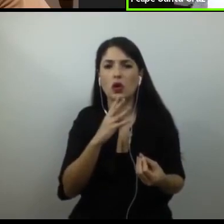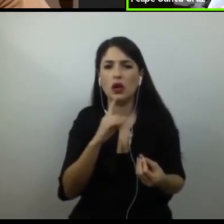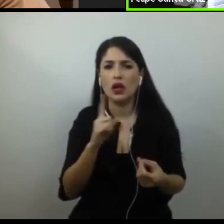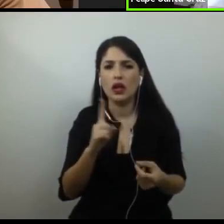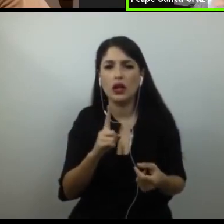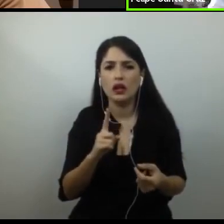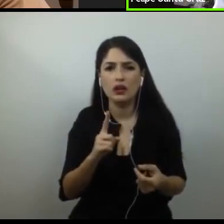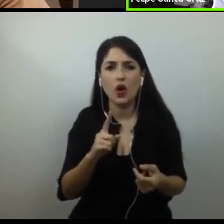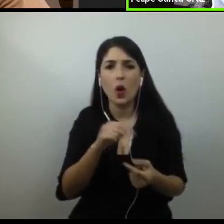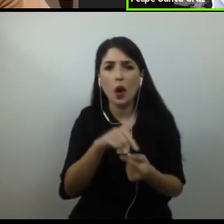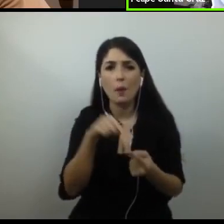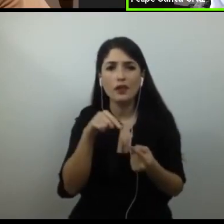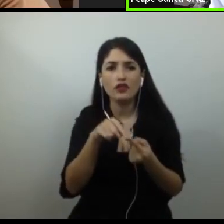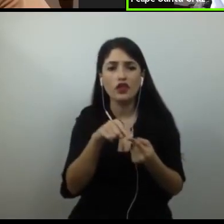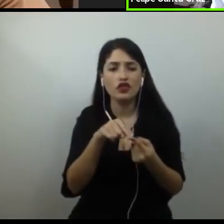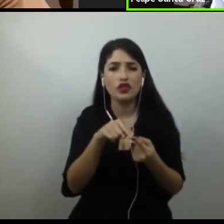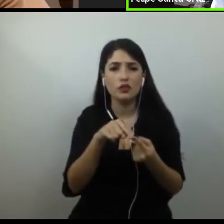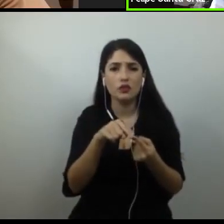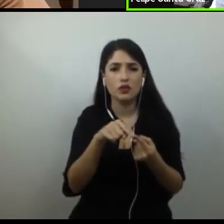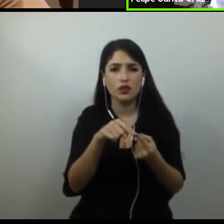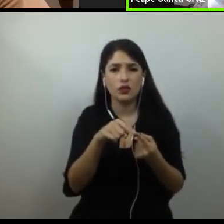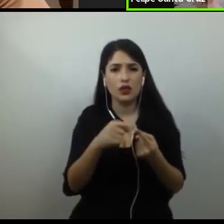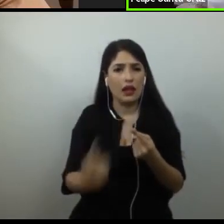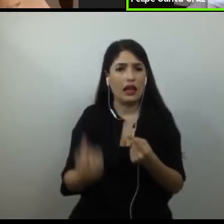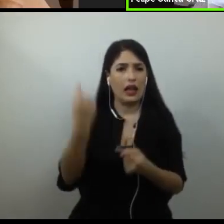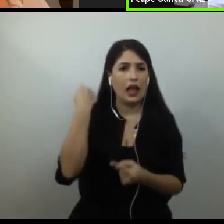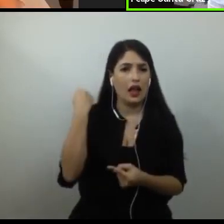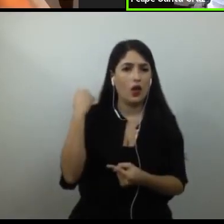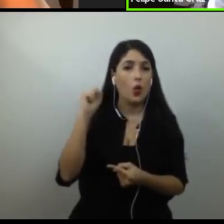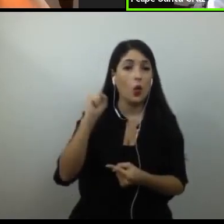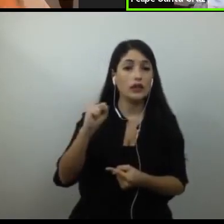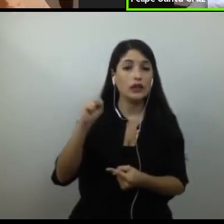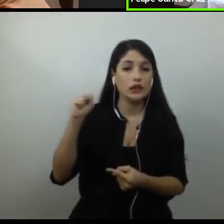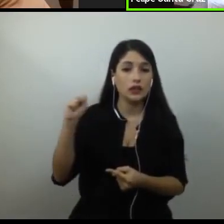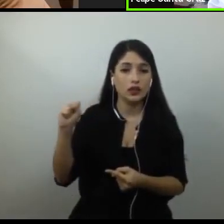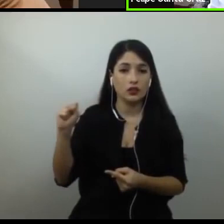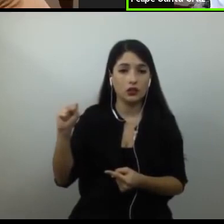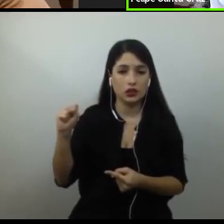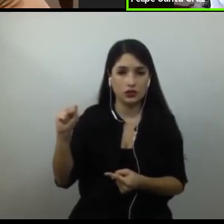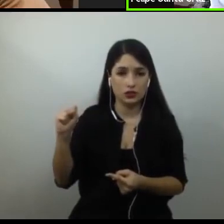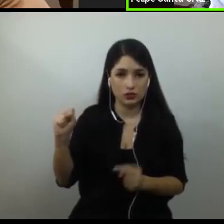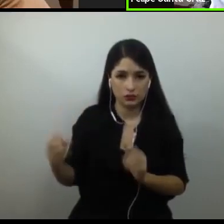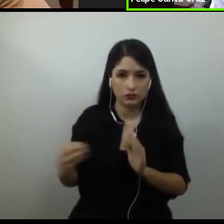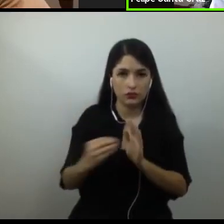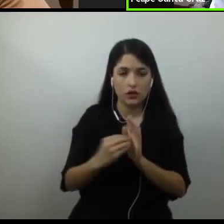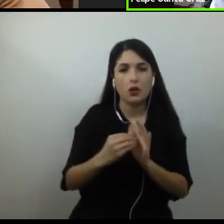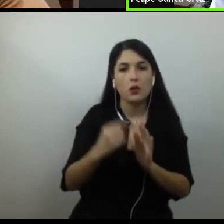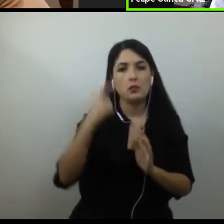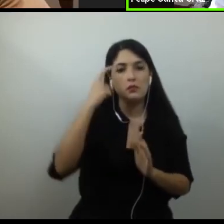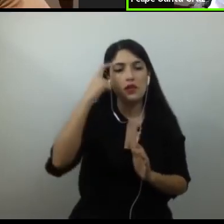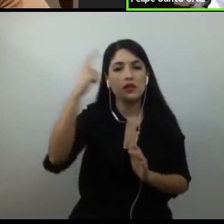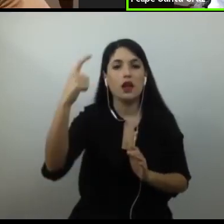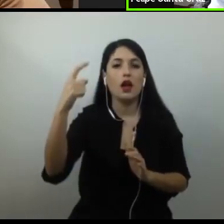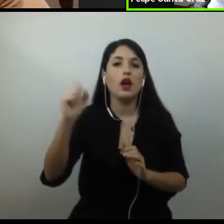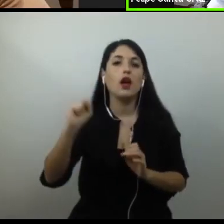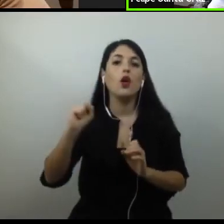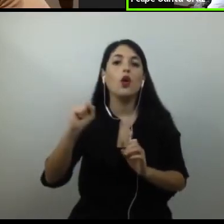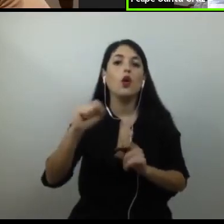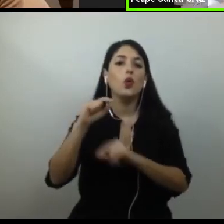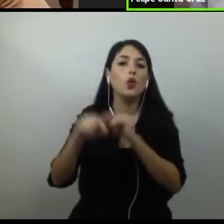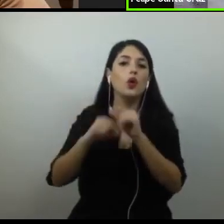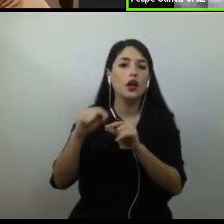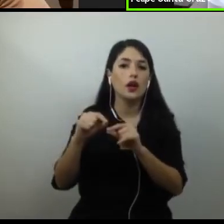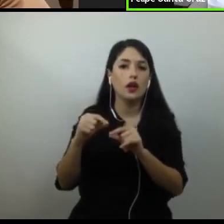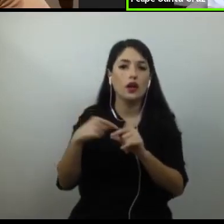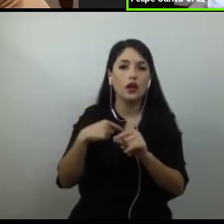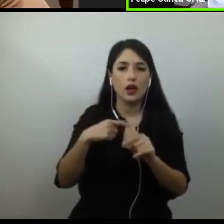um dos objetivos do Constituinte de 88, acabar com qualquer imagem de submissão do poder civil ao poder militar,